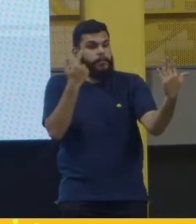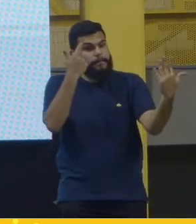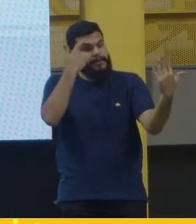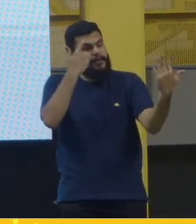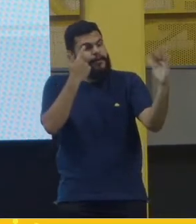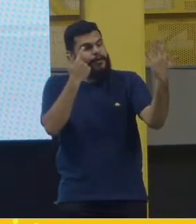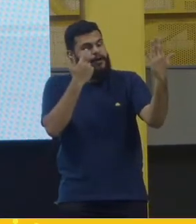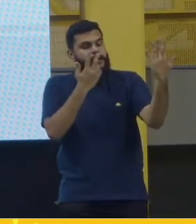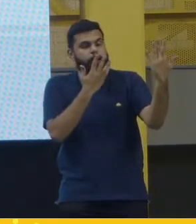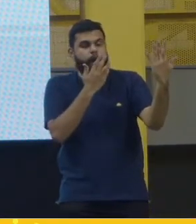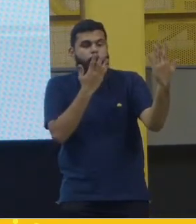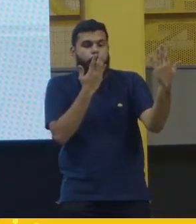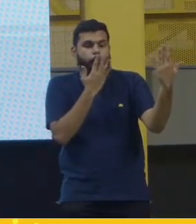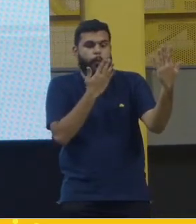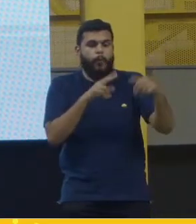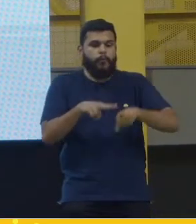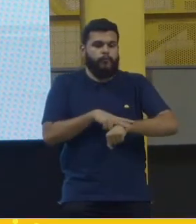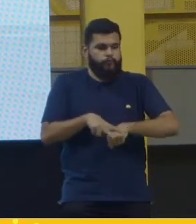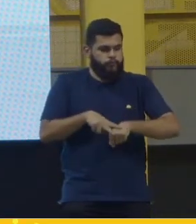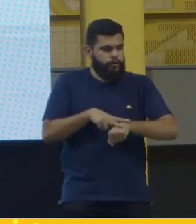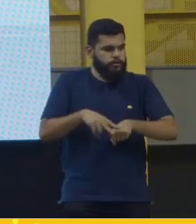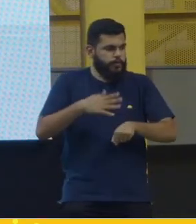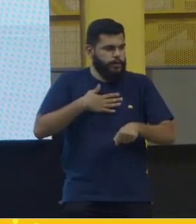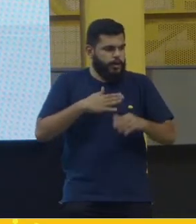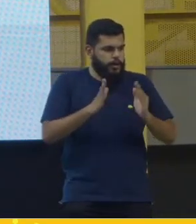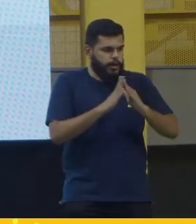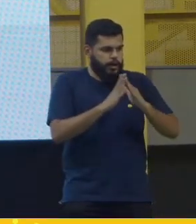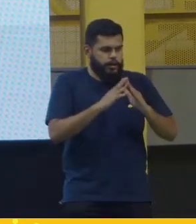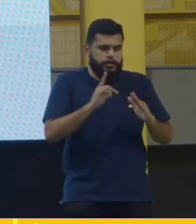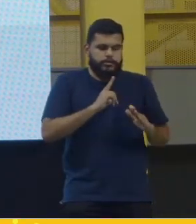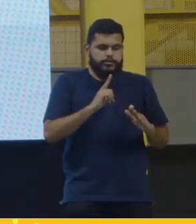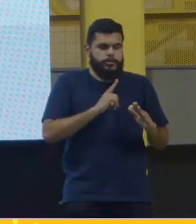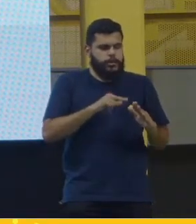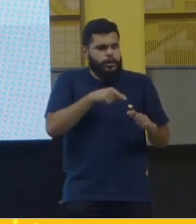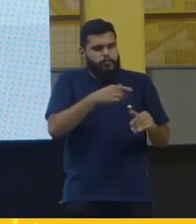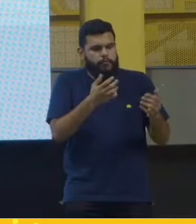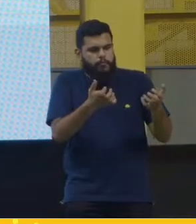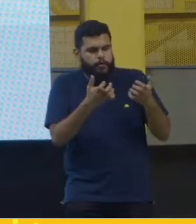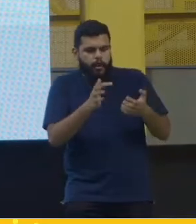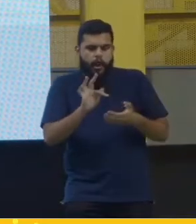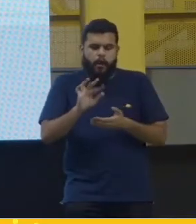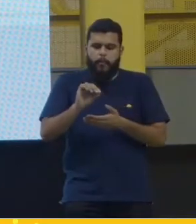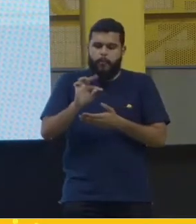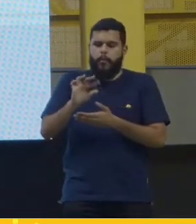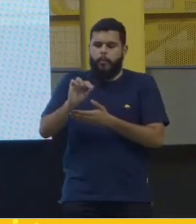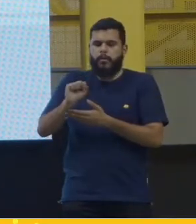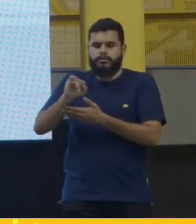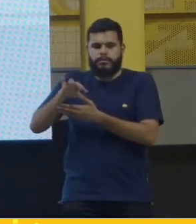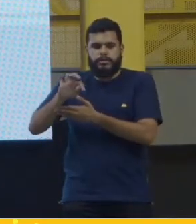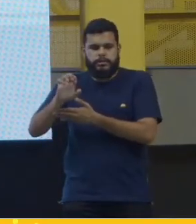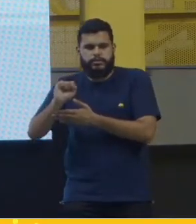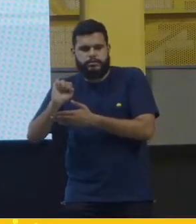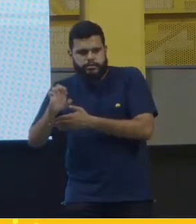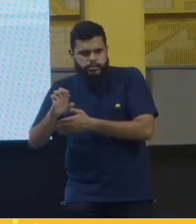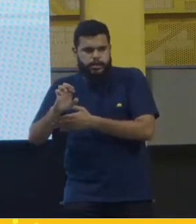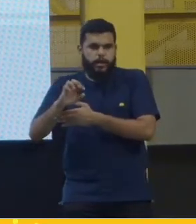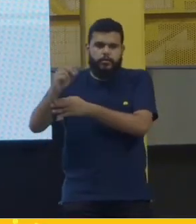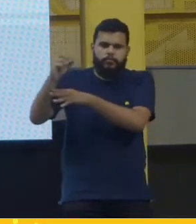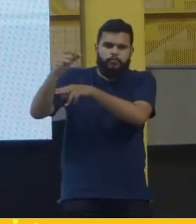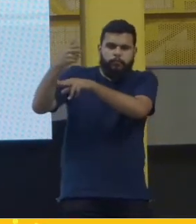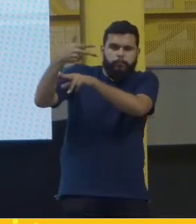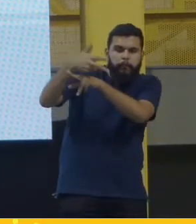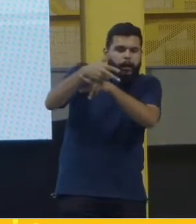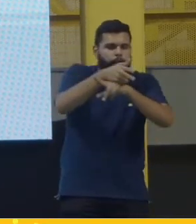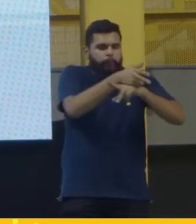nossa, eu estou criando uma planta dentro de casa. Eu quero que ela faça fotossíntese. Compra uma lâmpada vermelha e uma azul e ilumina a